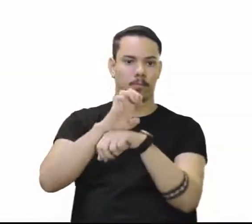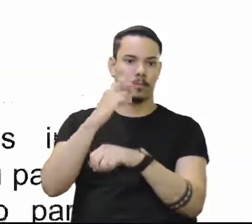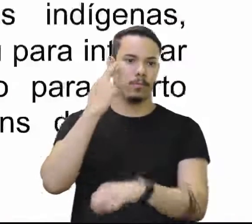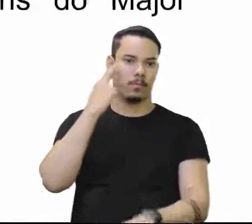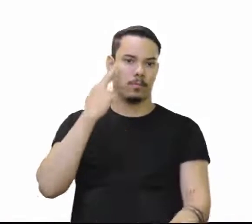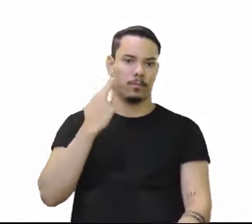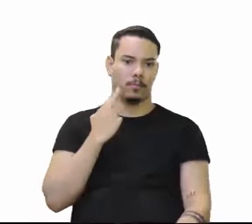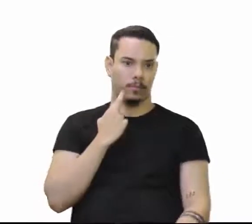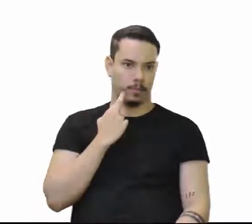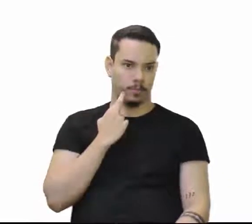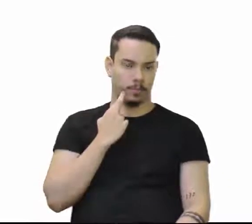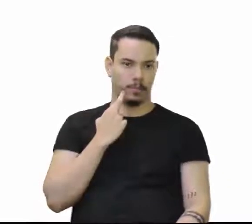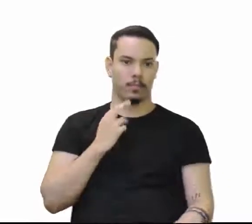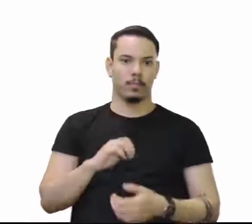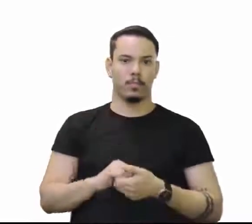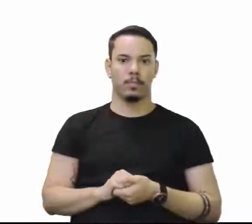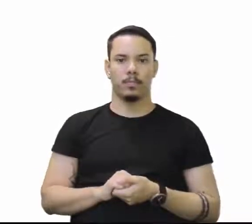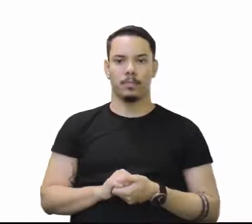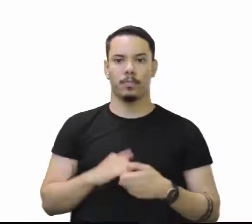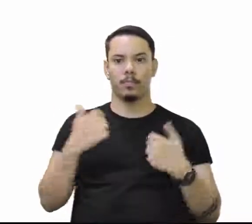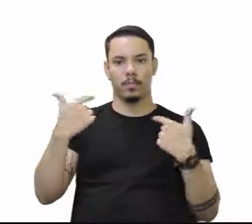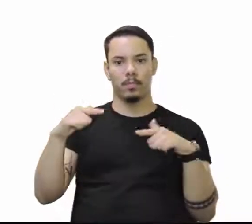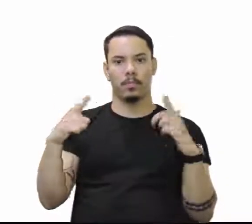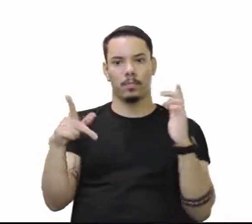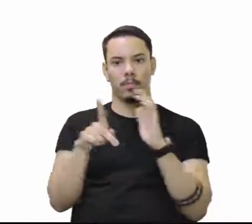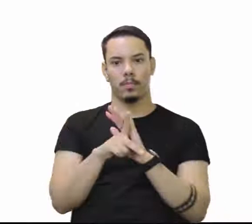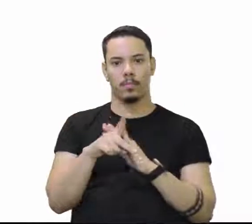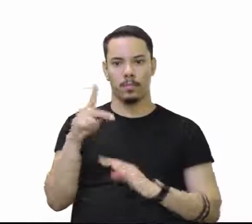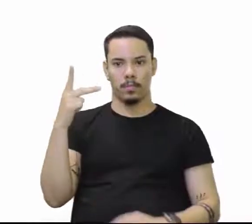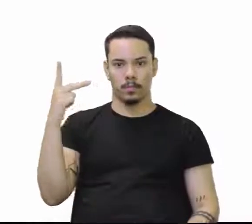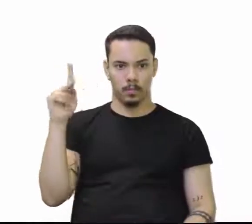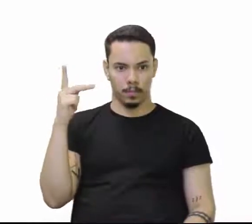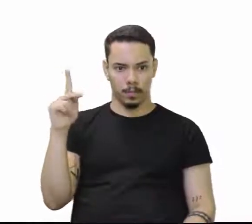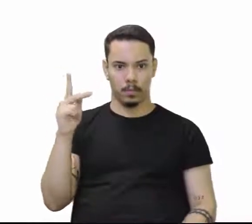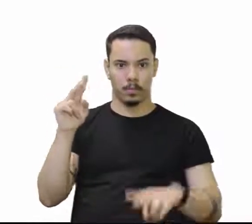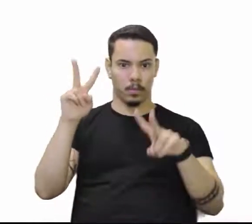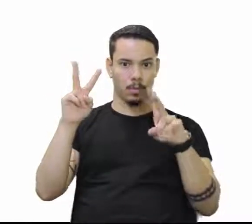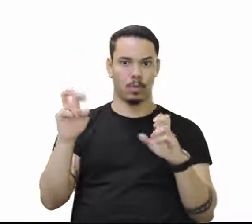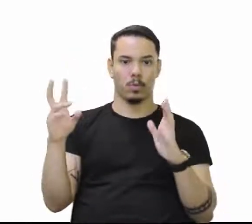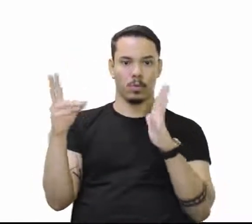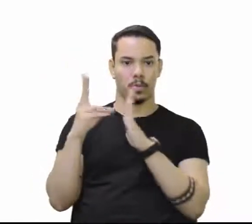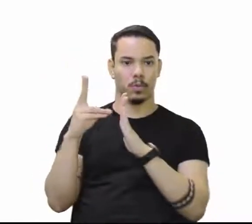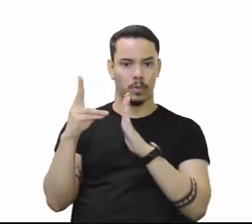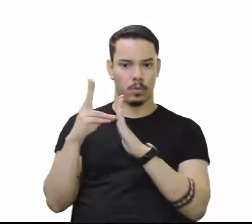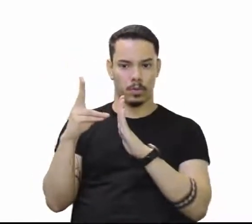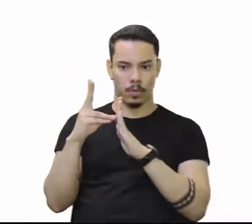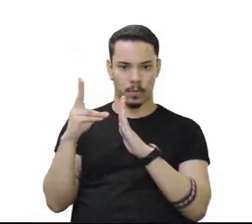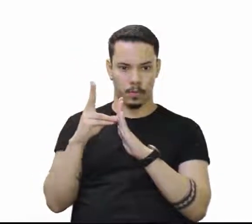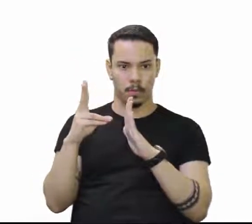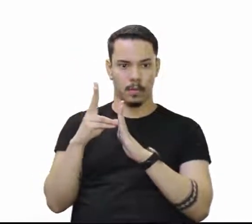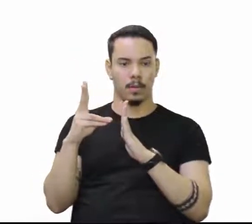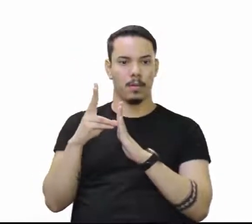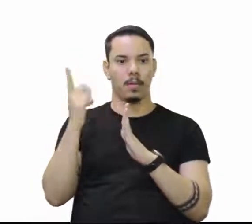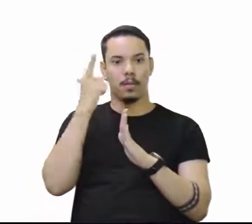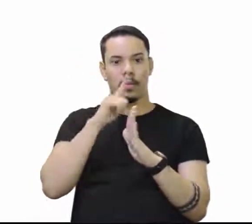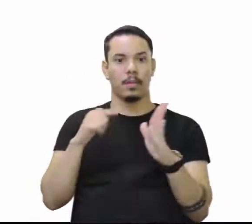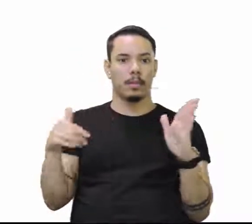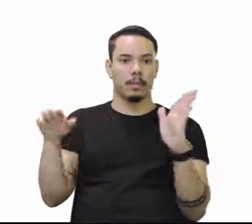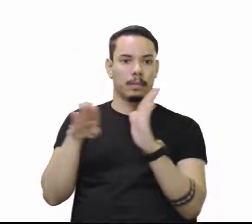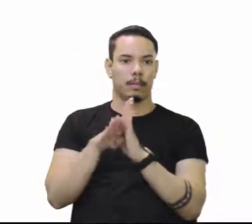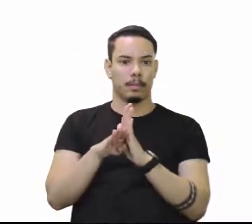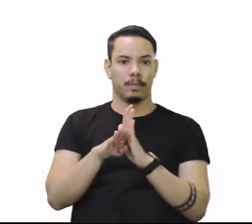Rondônia. O trabalho de Aloysio Ferreira sobre os indígenas chegaram até